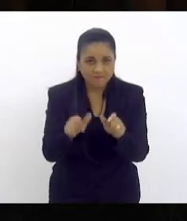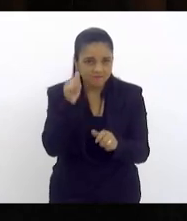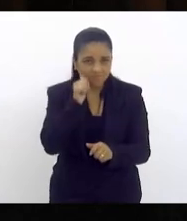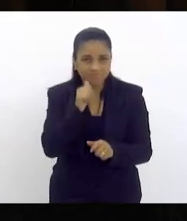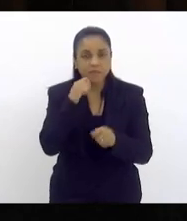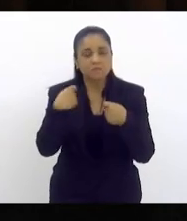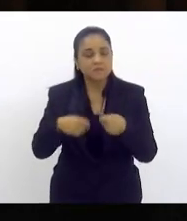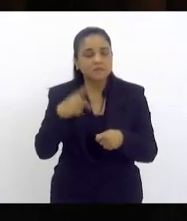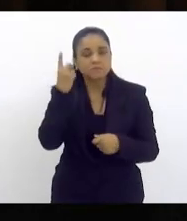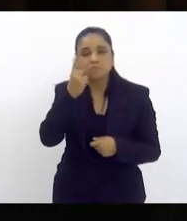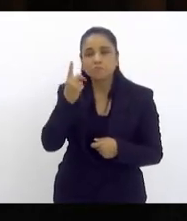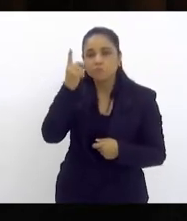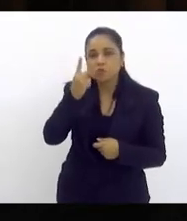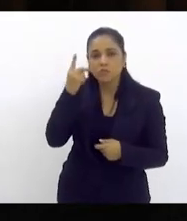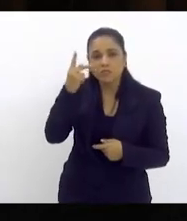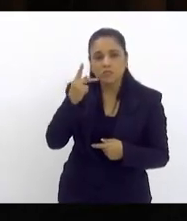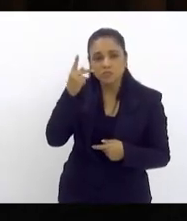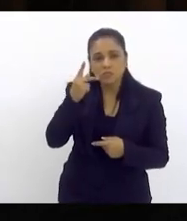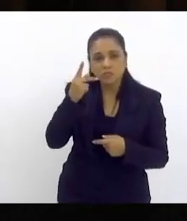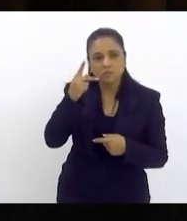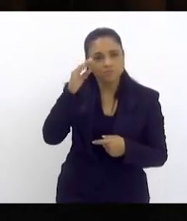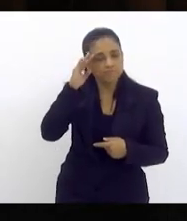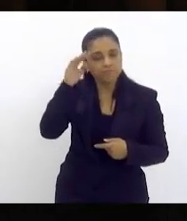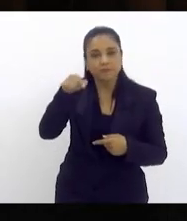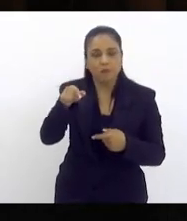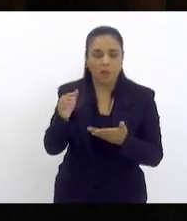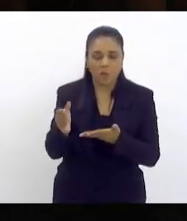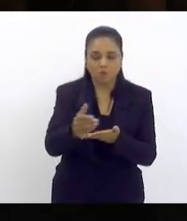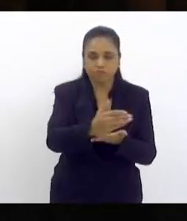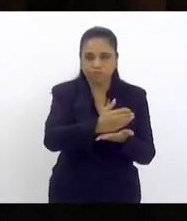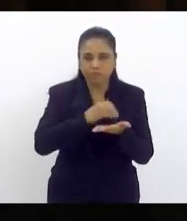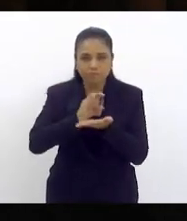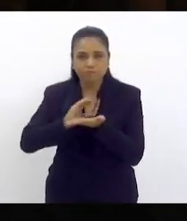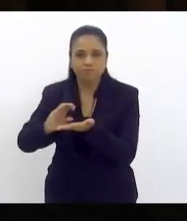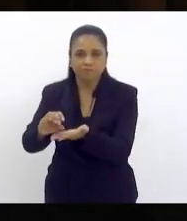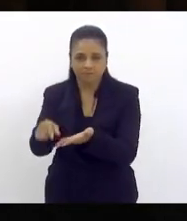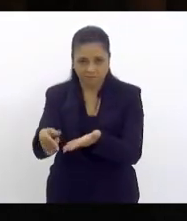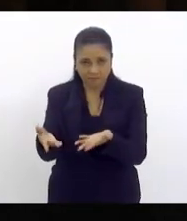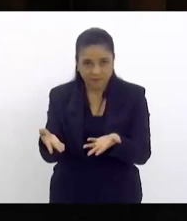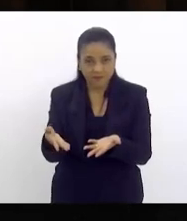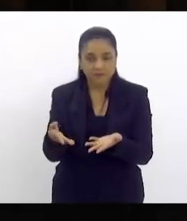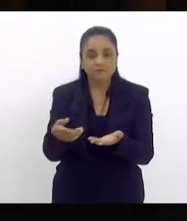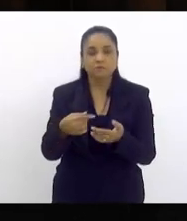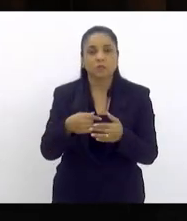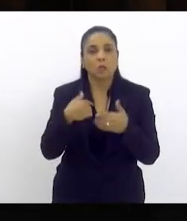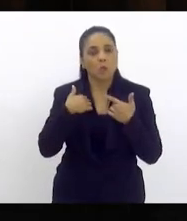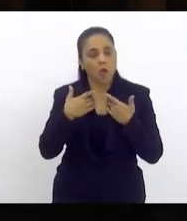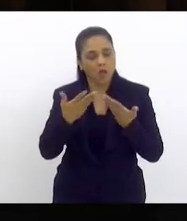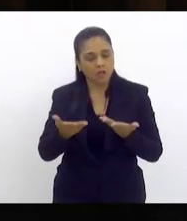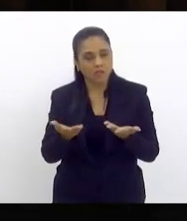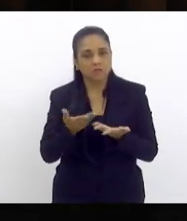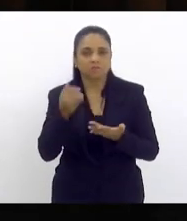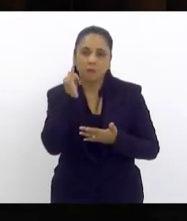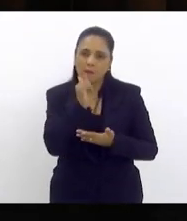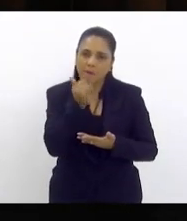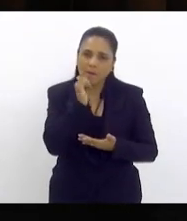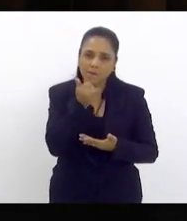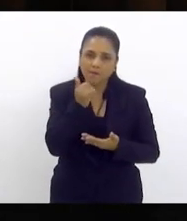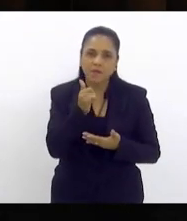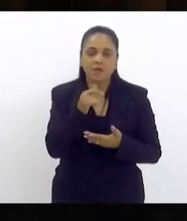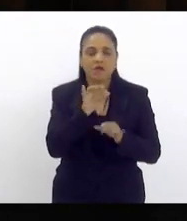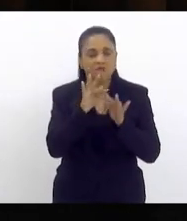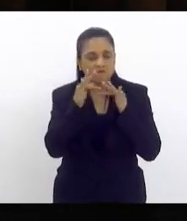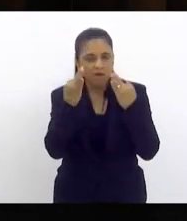ter prioridade orçamentária. Então, nesse sentido, deixar aqui o meu lamento a essas